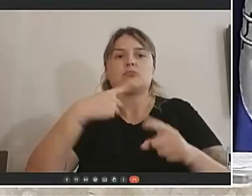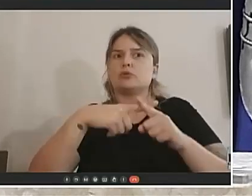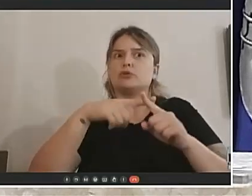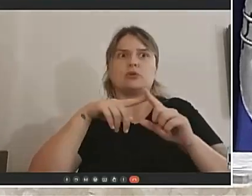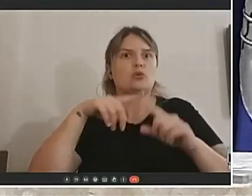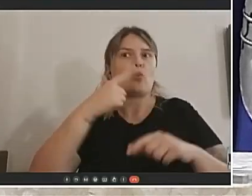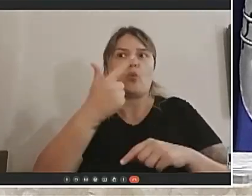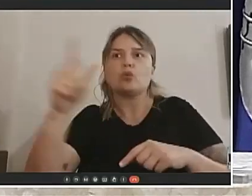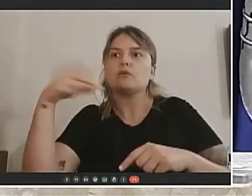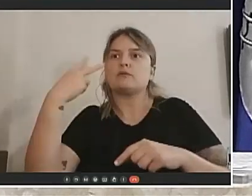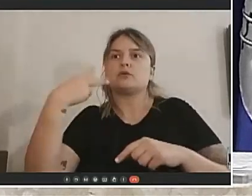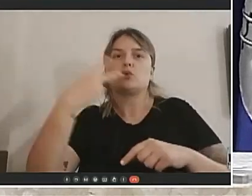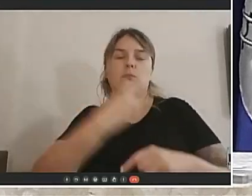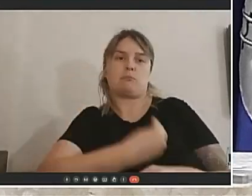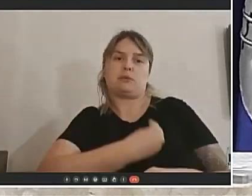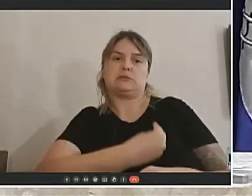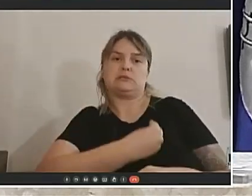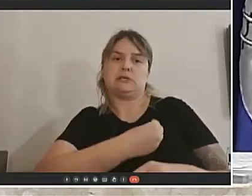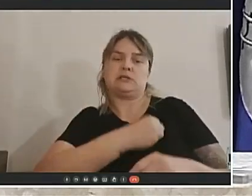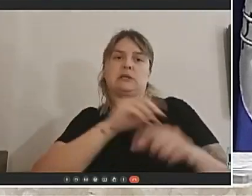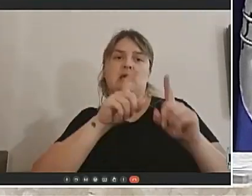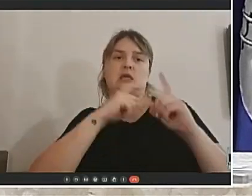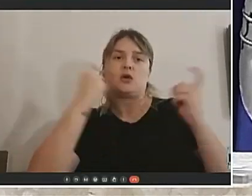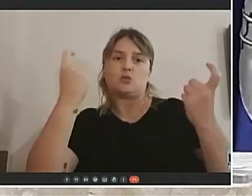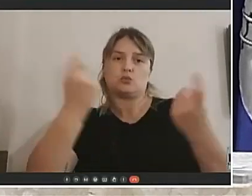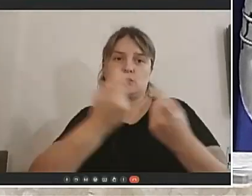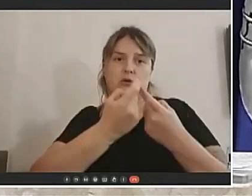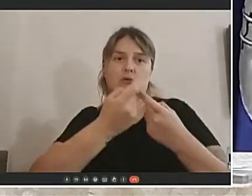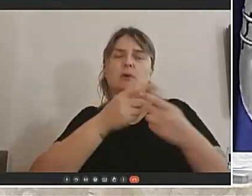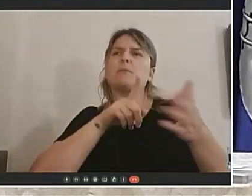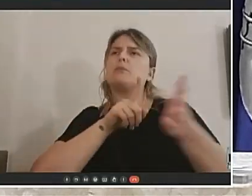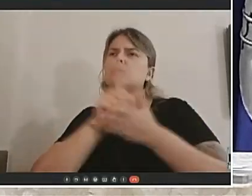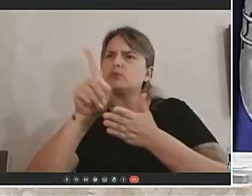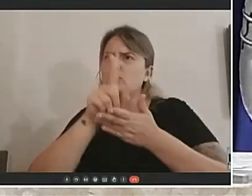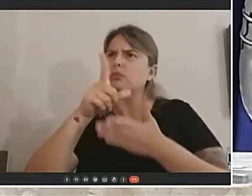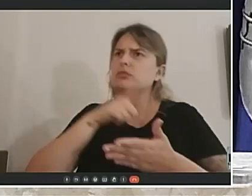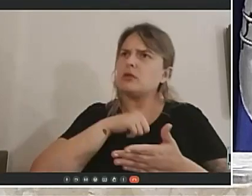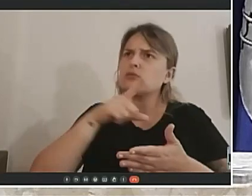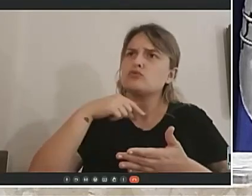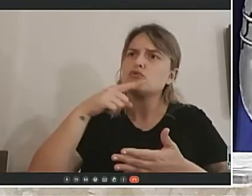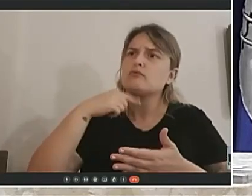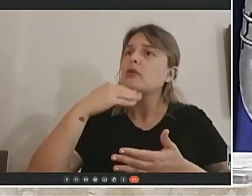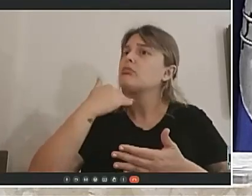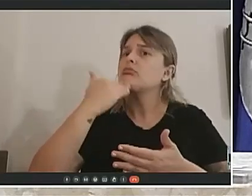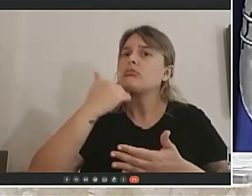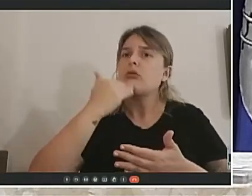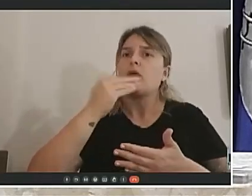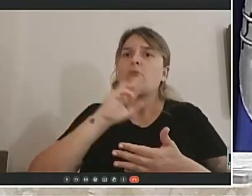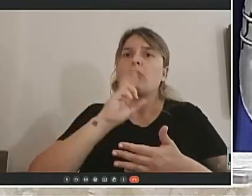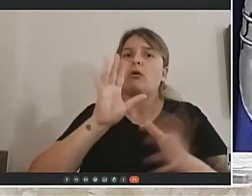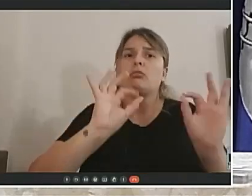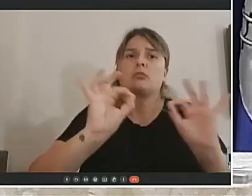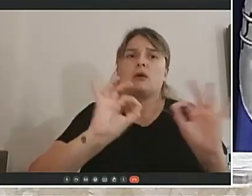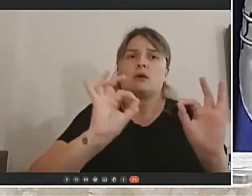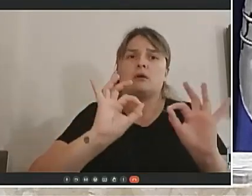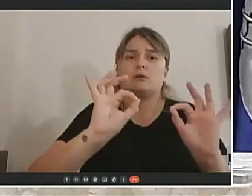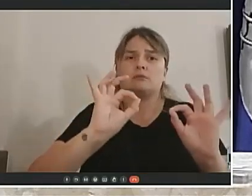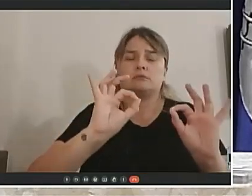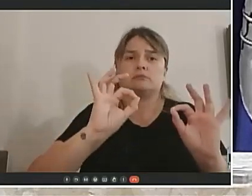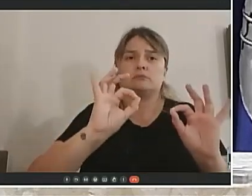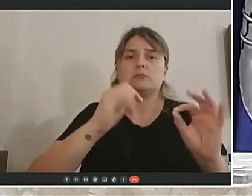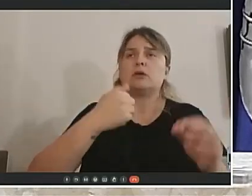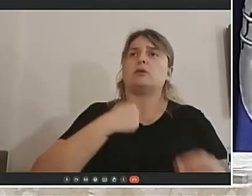estavam presente no dia da da explicação foi perguntado Alguém tem dúvida ninguém tinha dúvida me causa